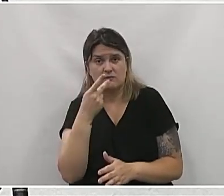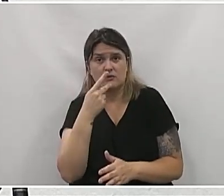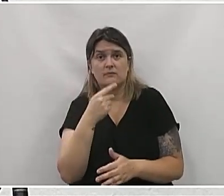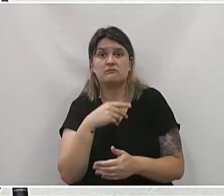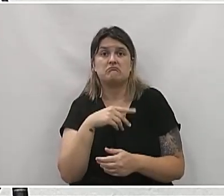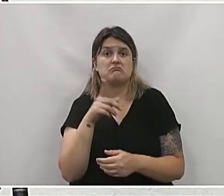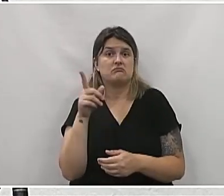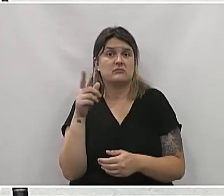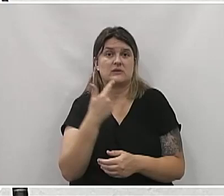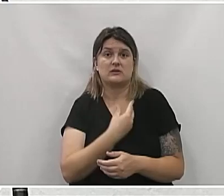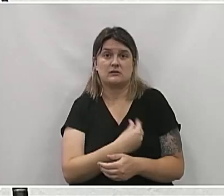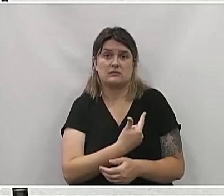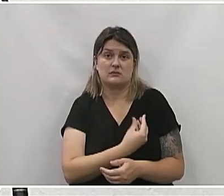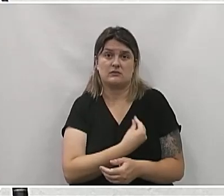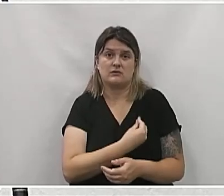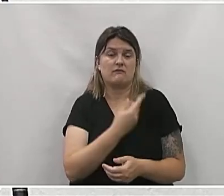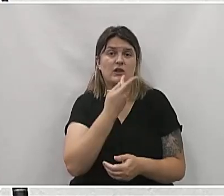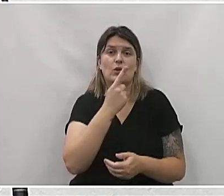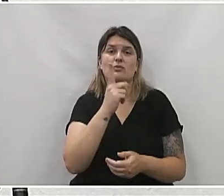ele falou que não, porque não tinha assinatura dele.